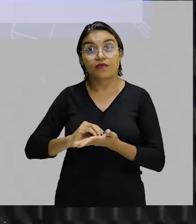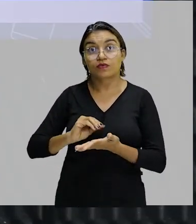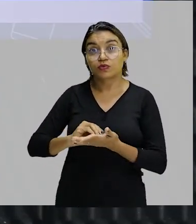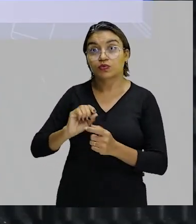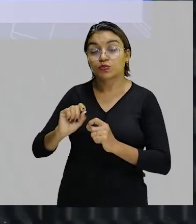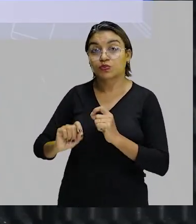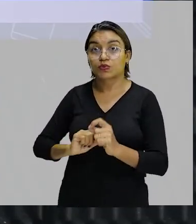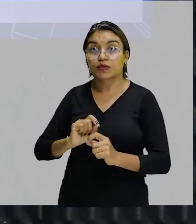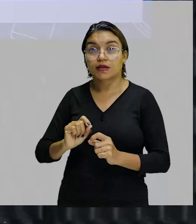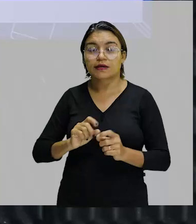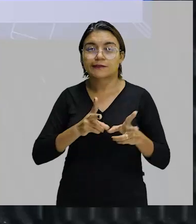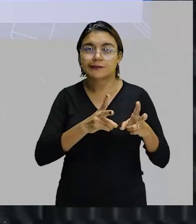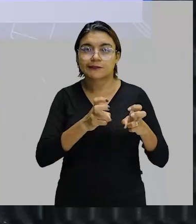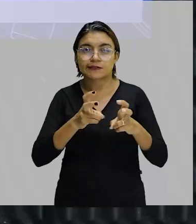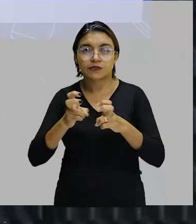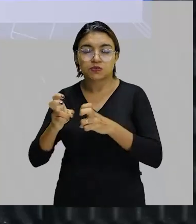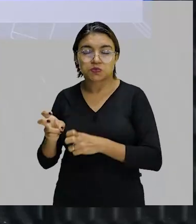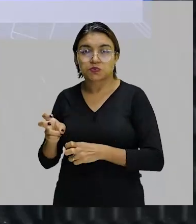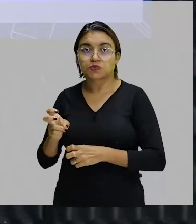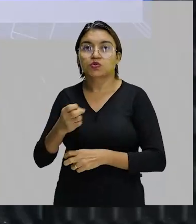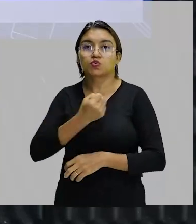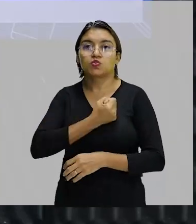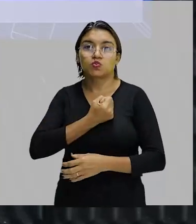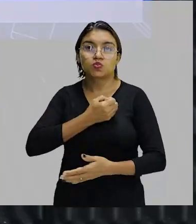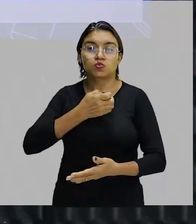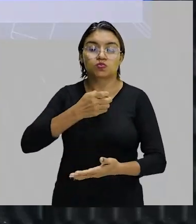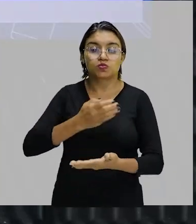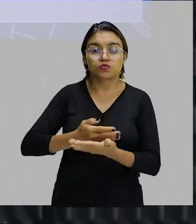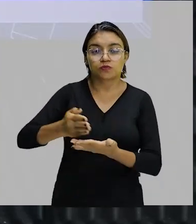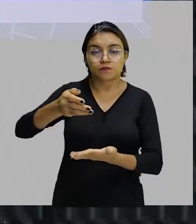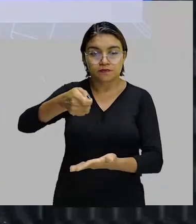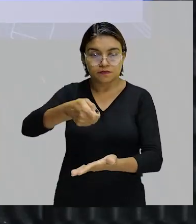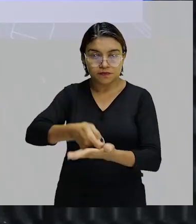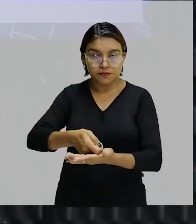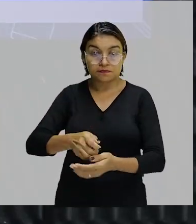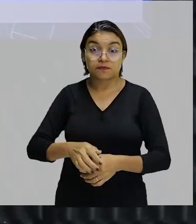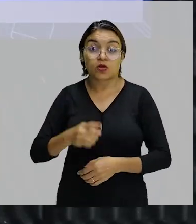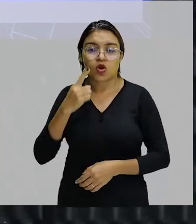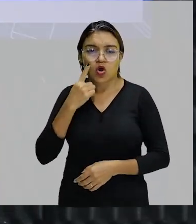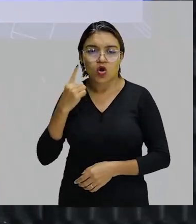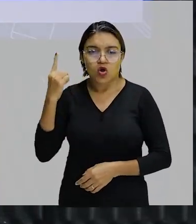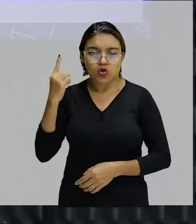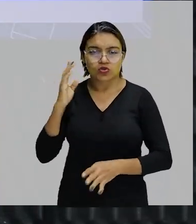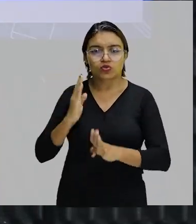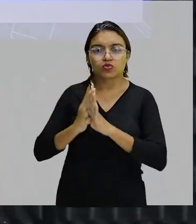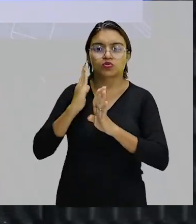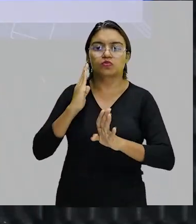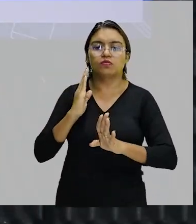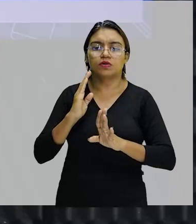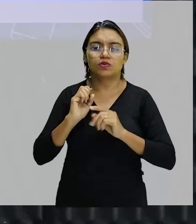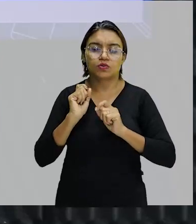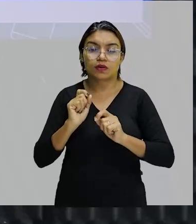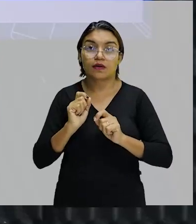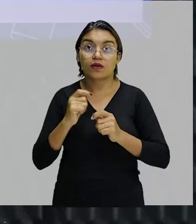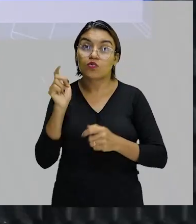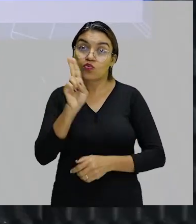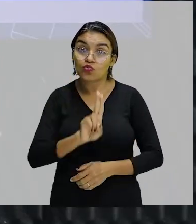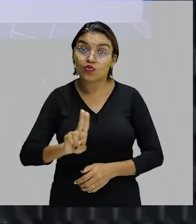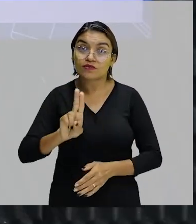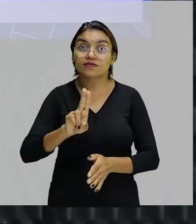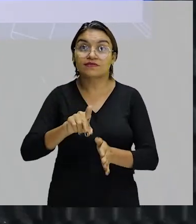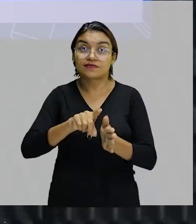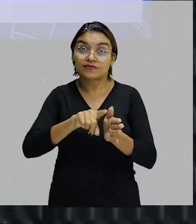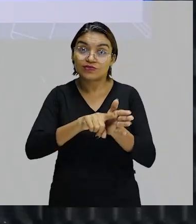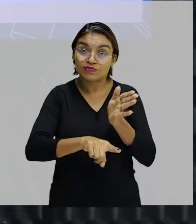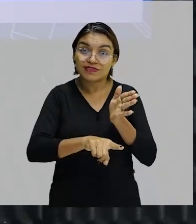a identificação do valor da entrada. Como é que eu identifico? Ora, para identificar, eu vou fazer uma subtração, como eu disse para